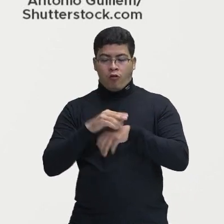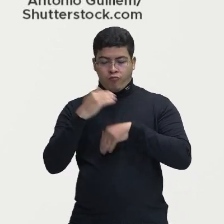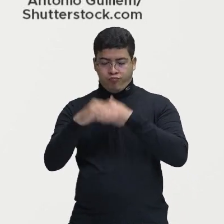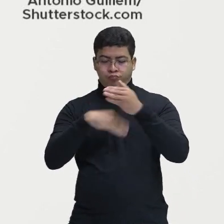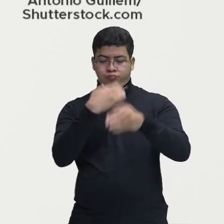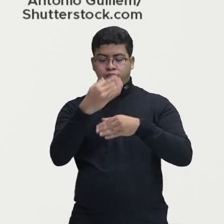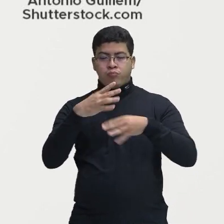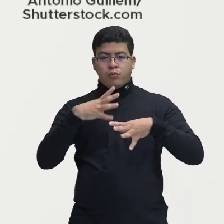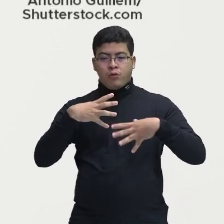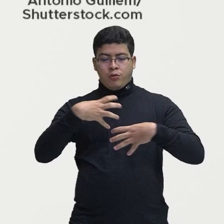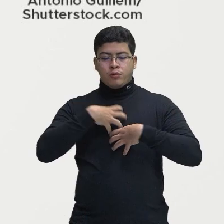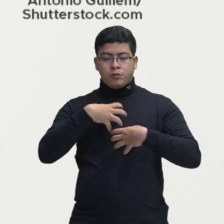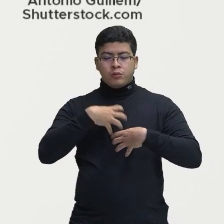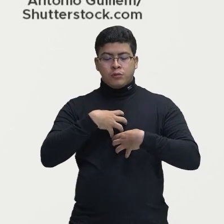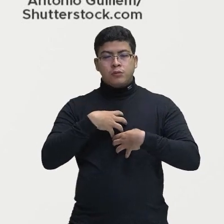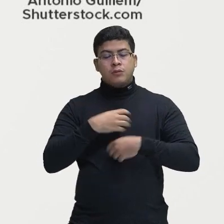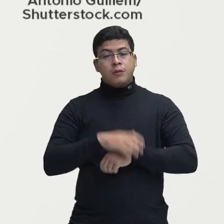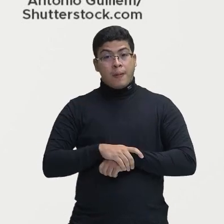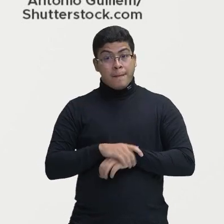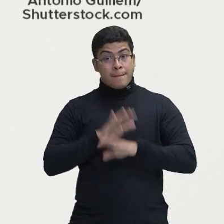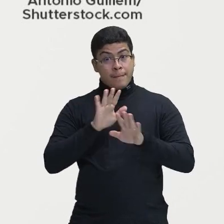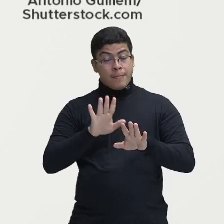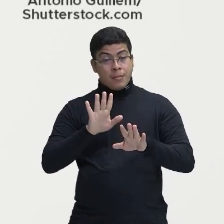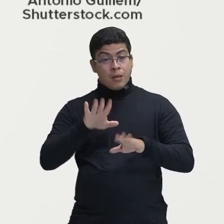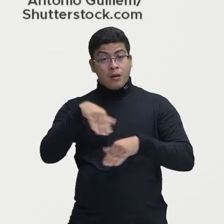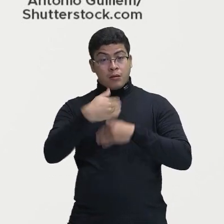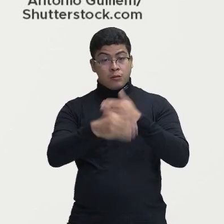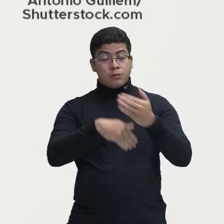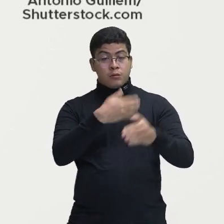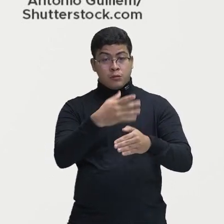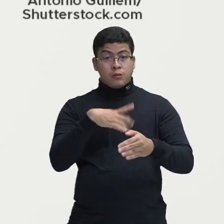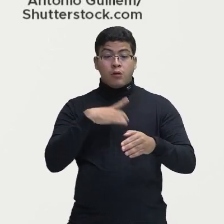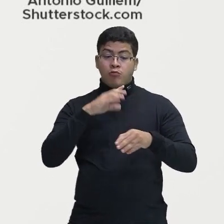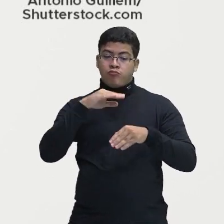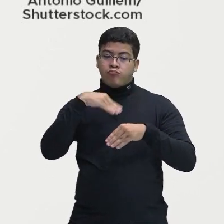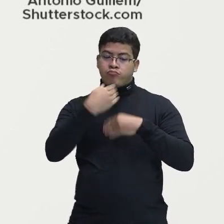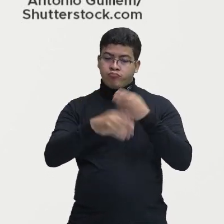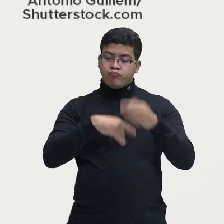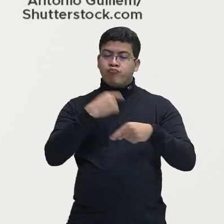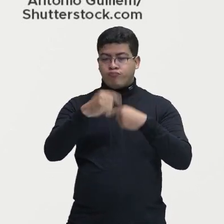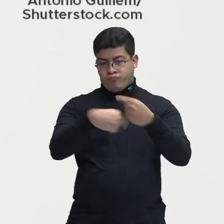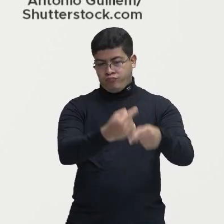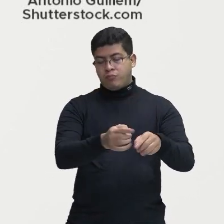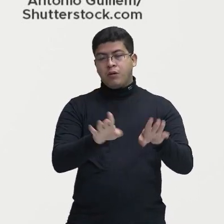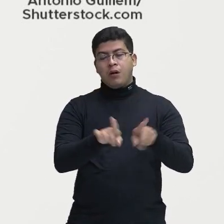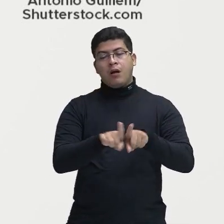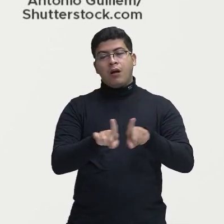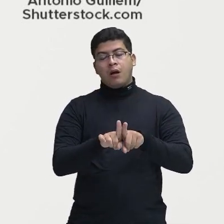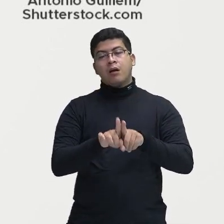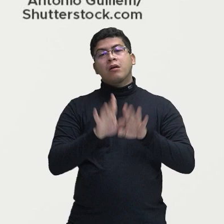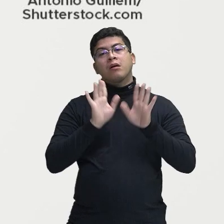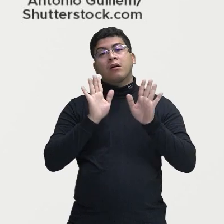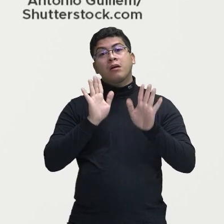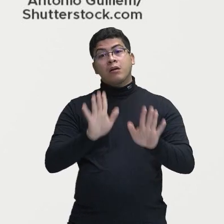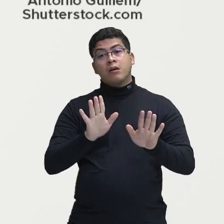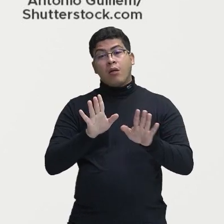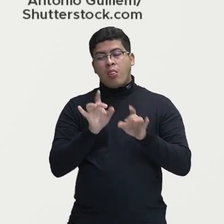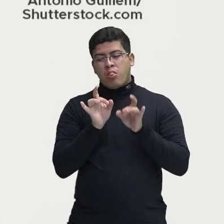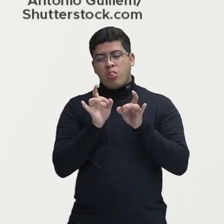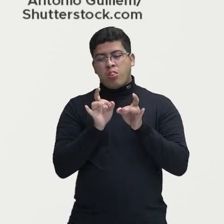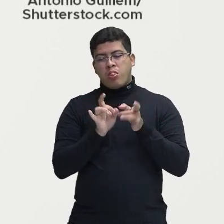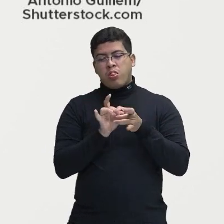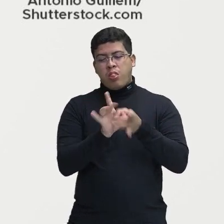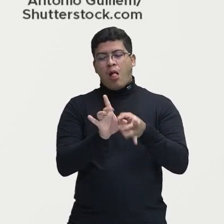através dessa célula de defesa, e aí, nesse processo de reprodução, ele vai liberar pus, né? E aí